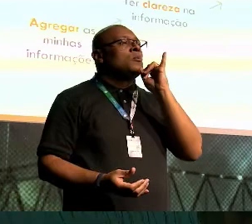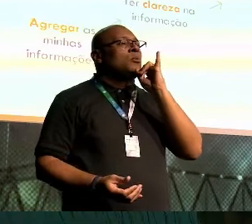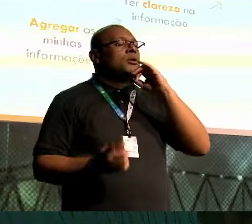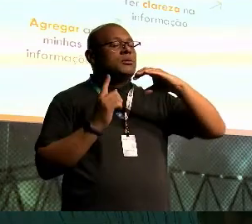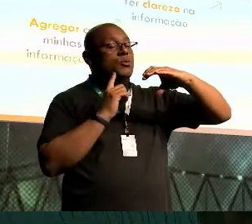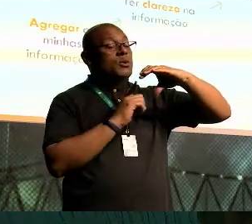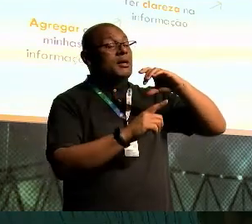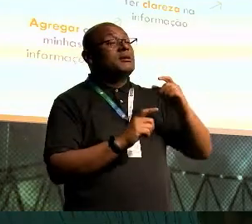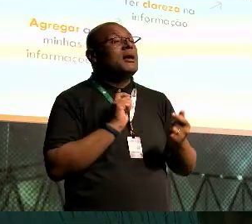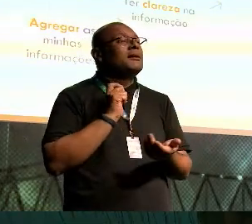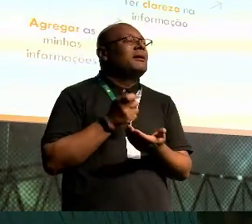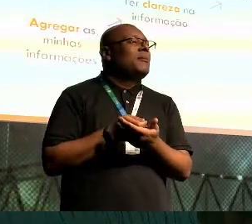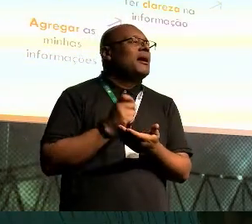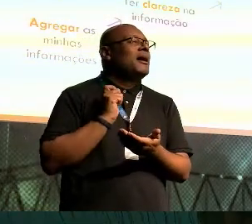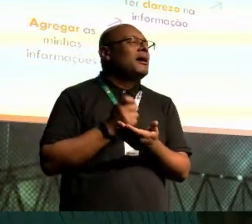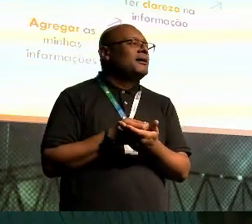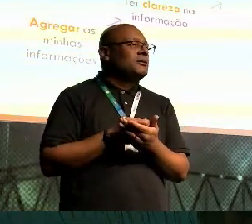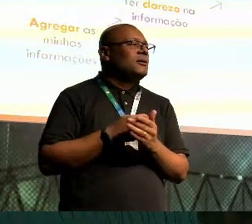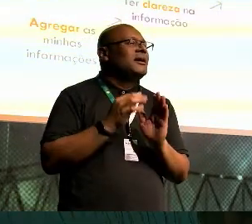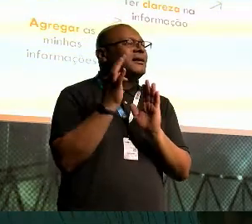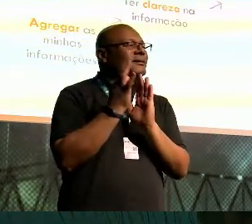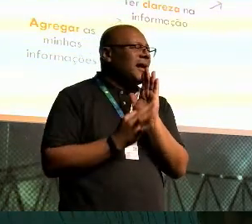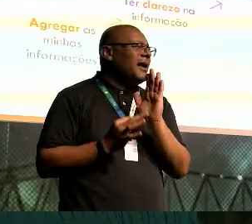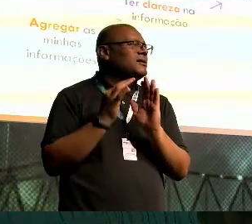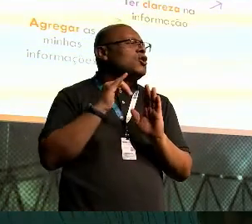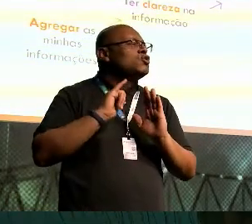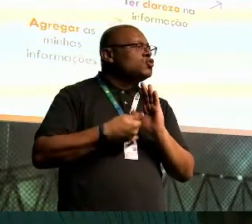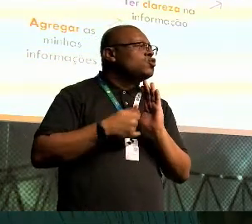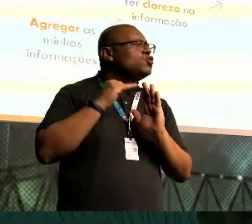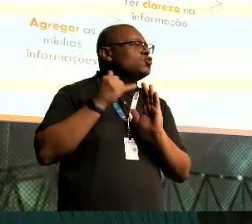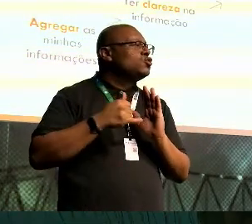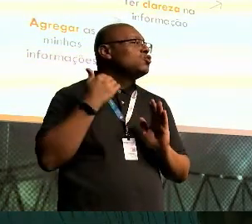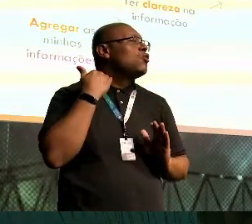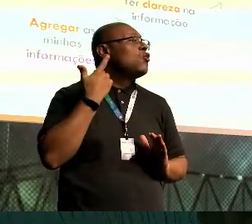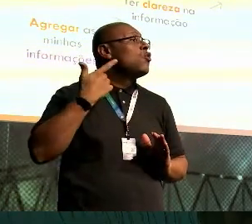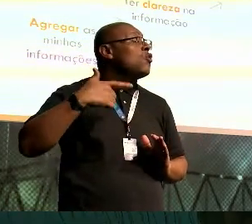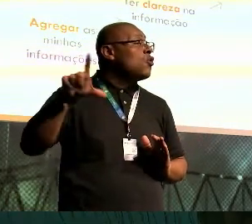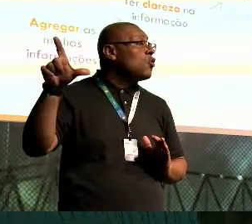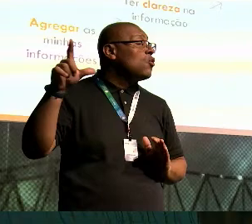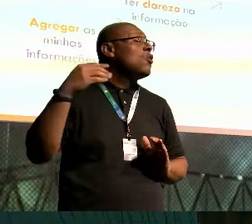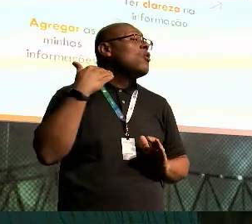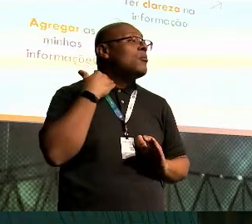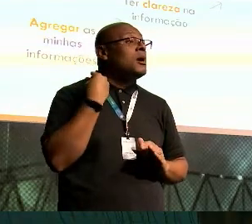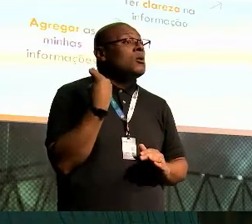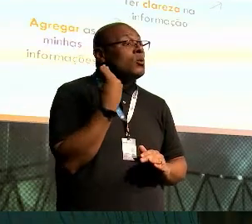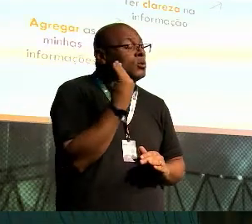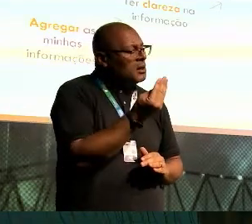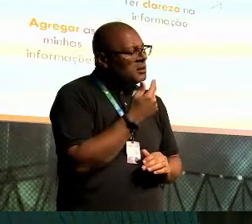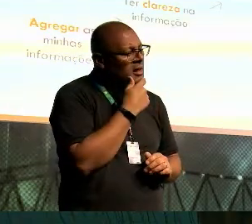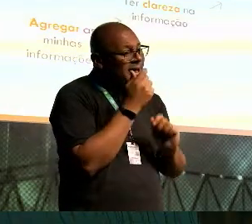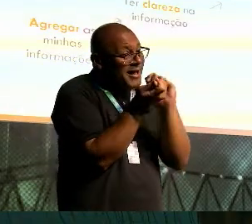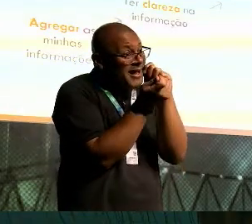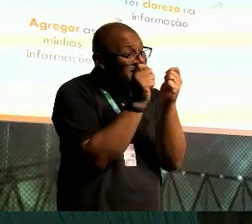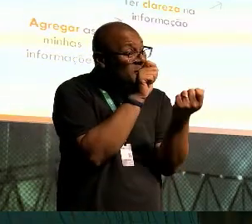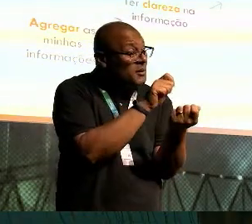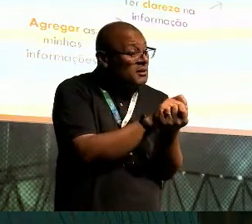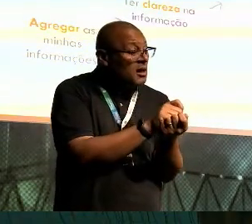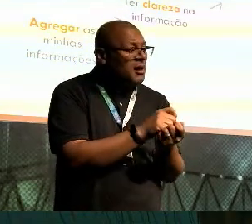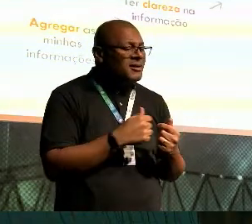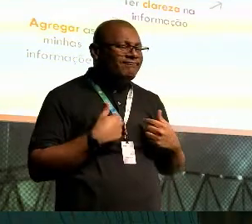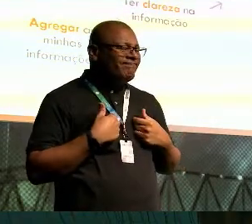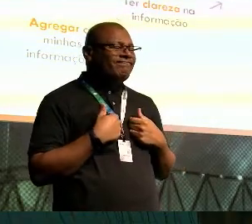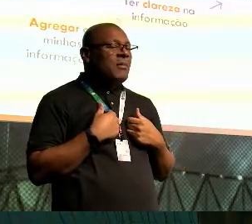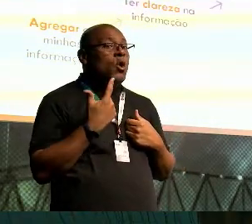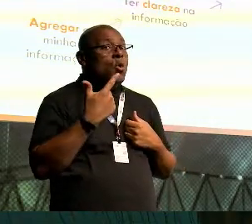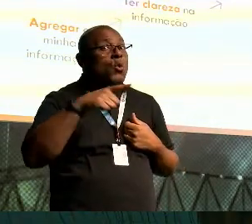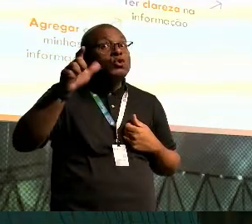está pagando taxa, né? Juros em outro banco. Se o banco tem como oferecer, ou às vezes não ele, às vezes um parceiro tem